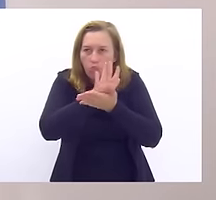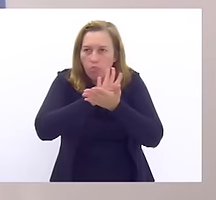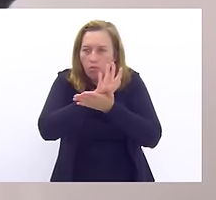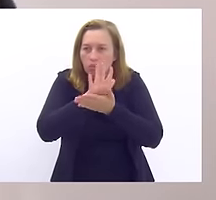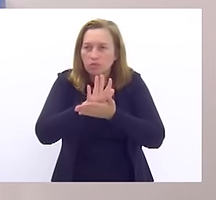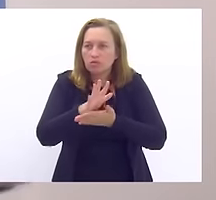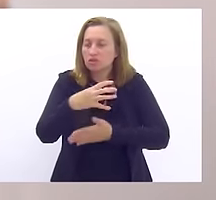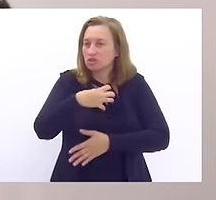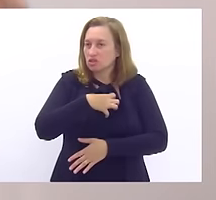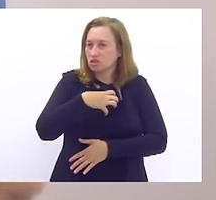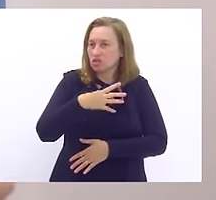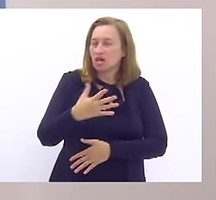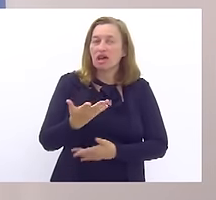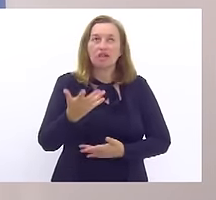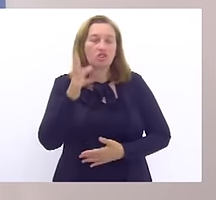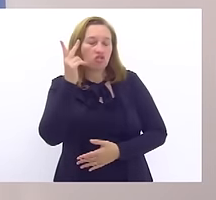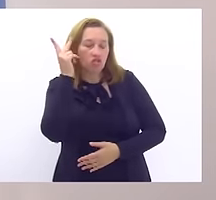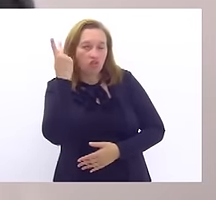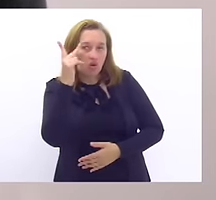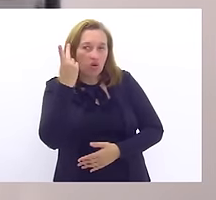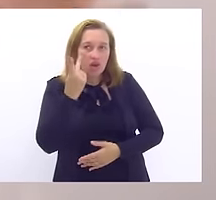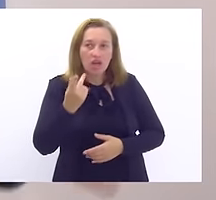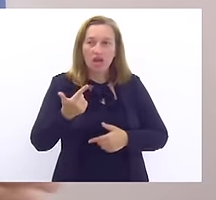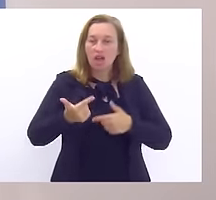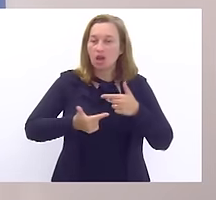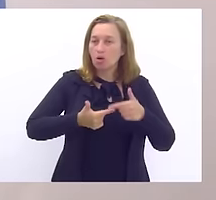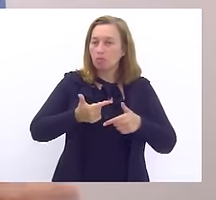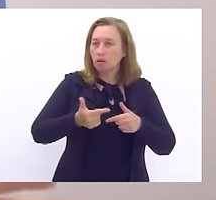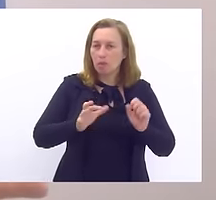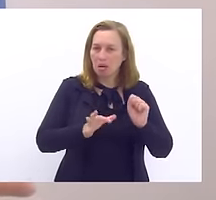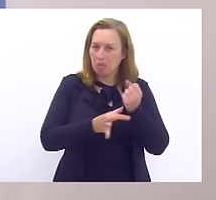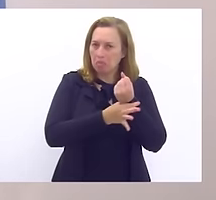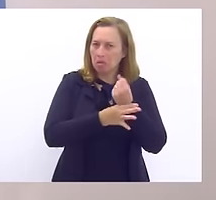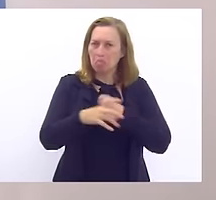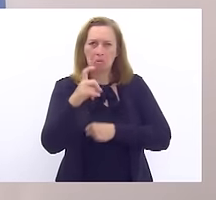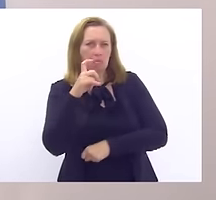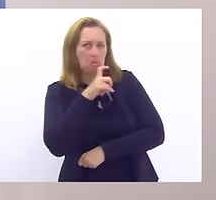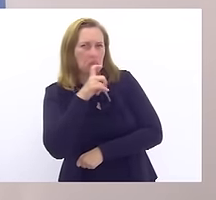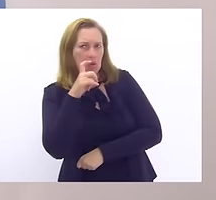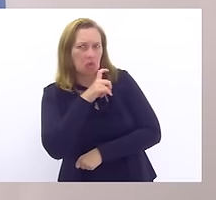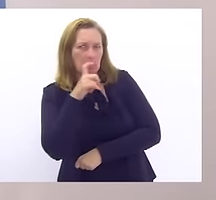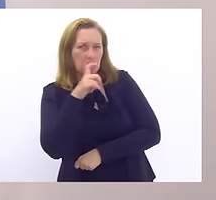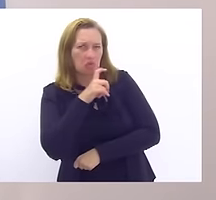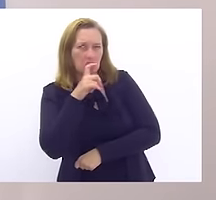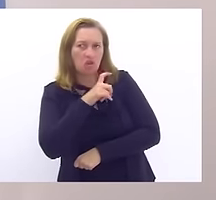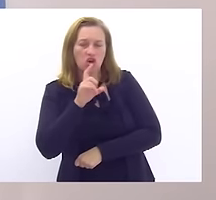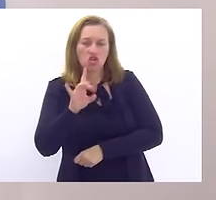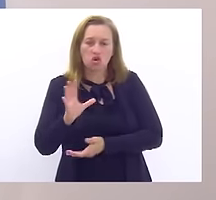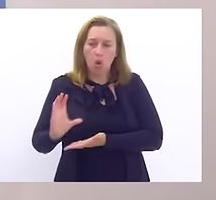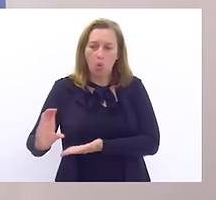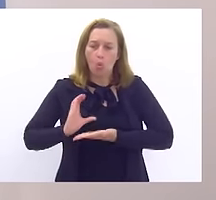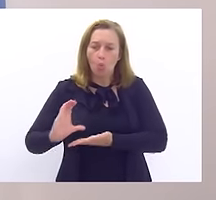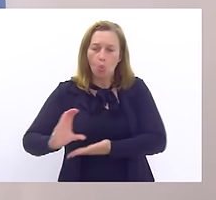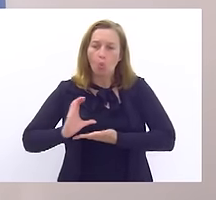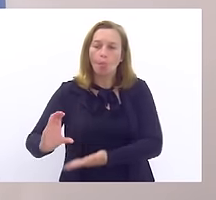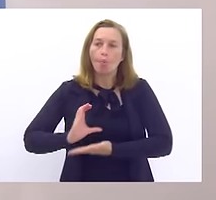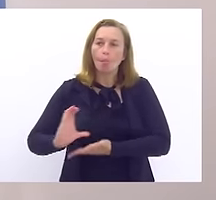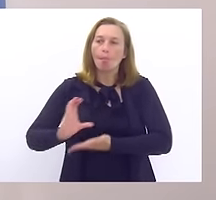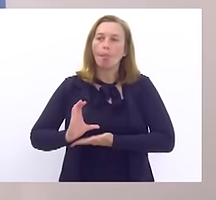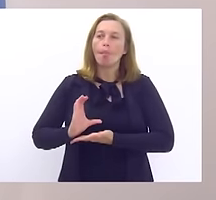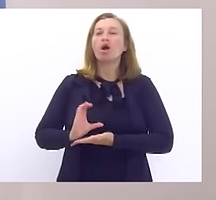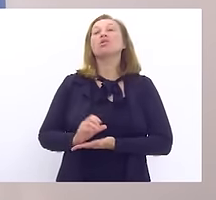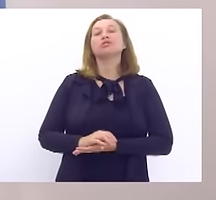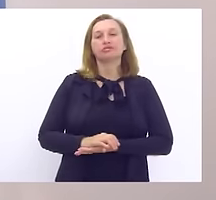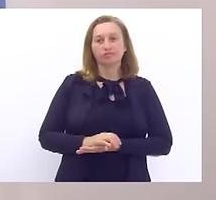sentido essa historinha para boi dormir de que é uma operação de segurança é uma mentira Na verdade é um caça níquel para arrecadar e para